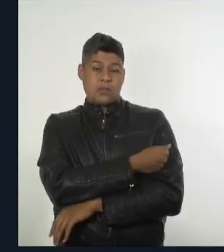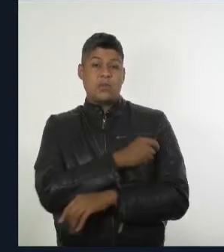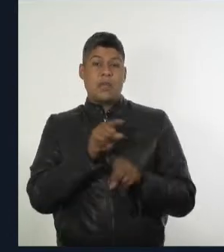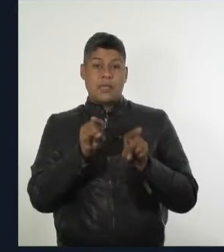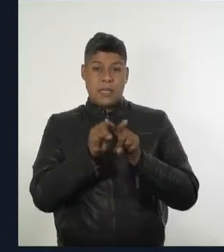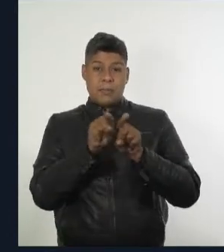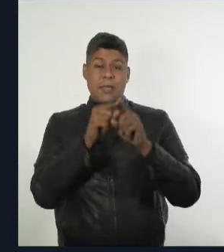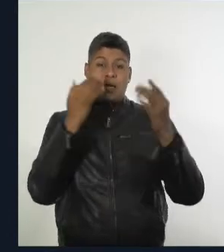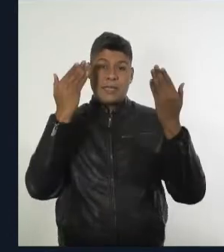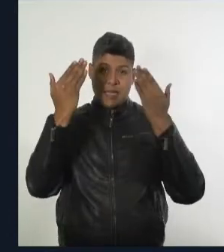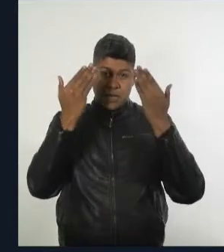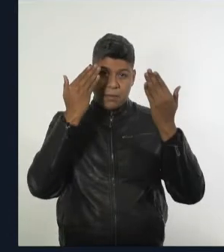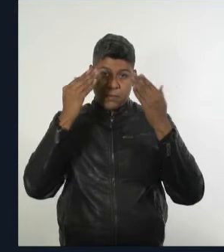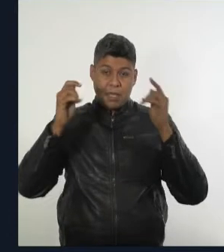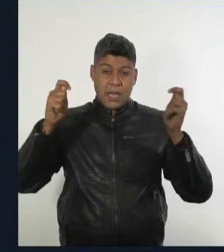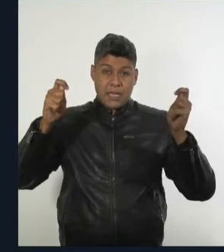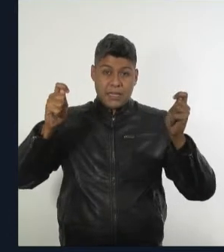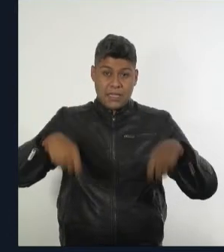terapias disponíveis.